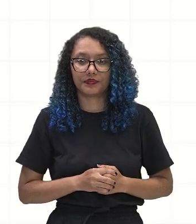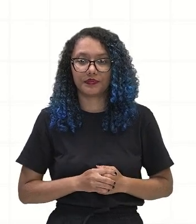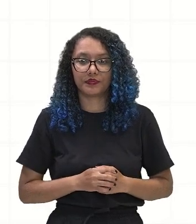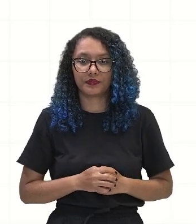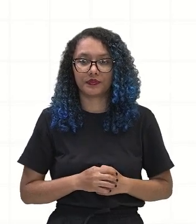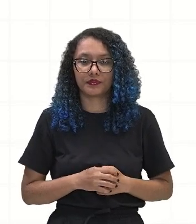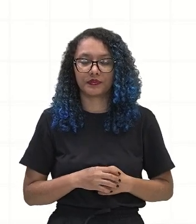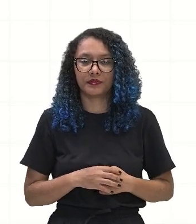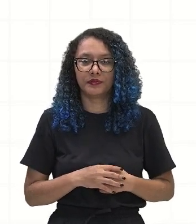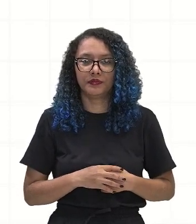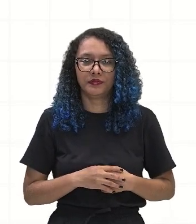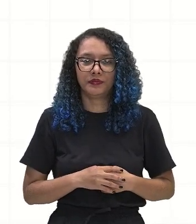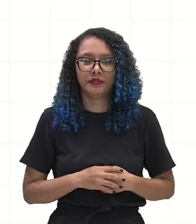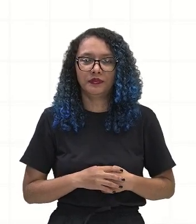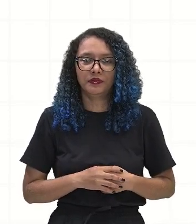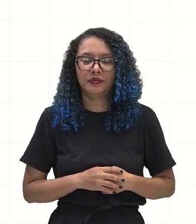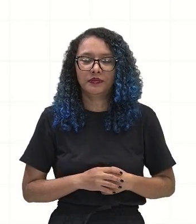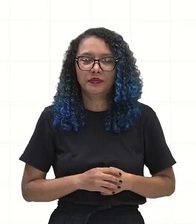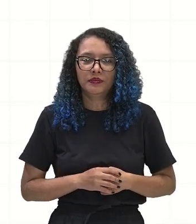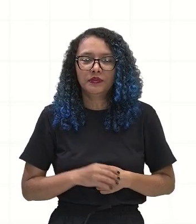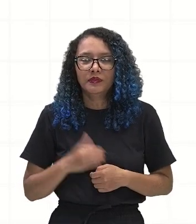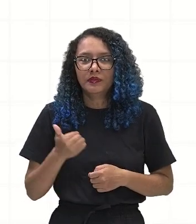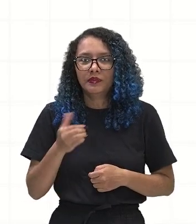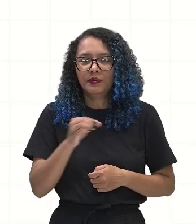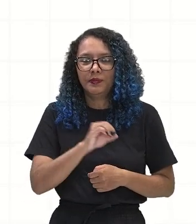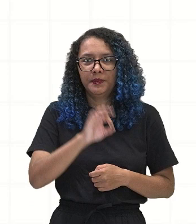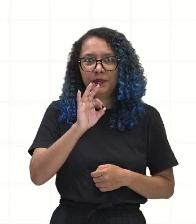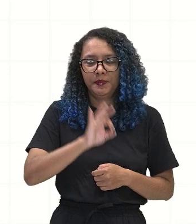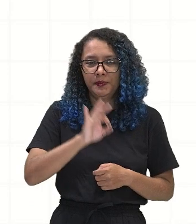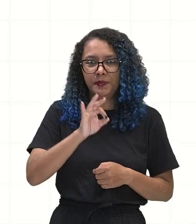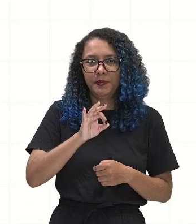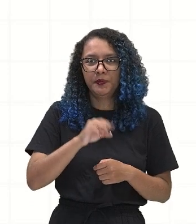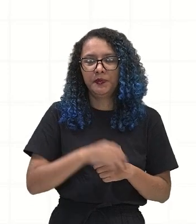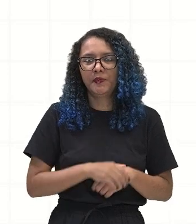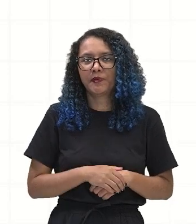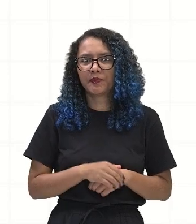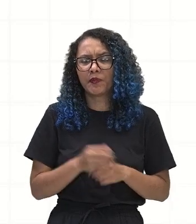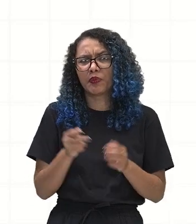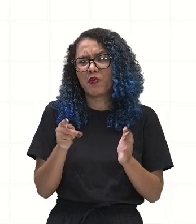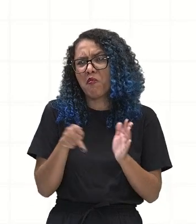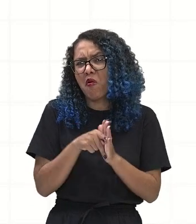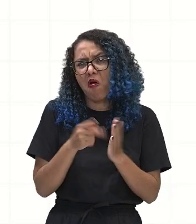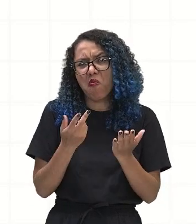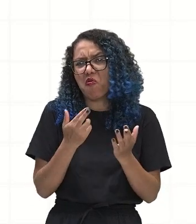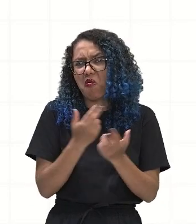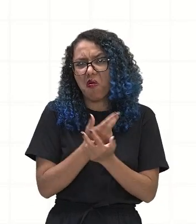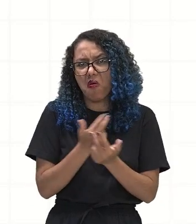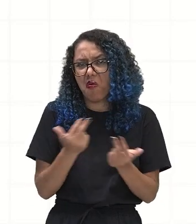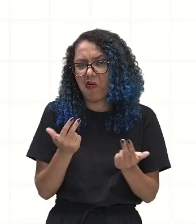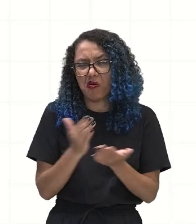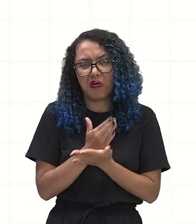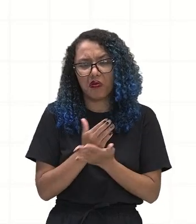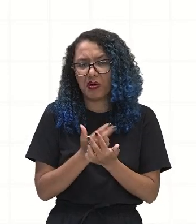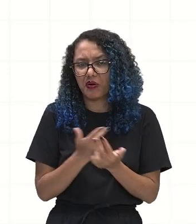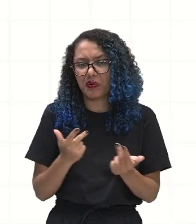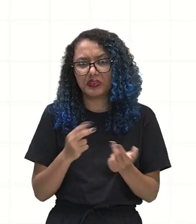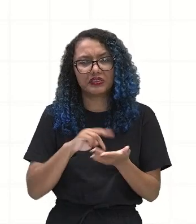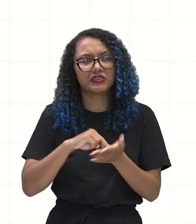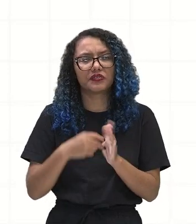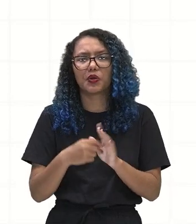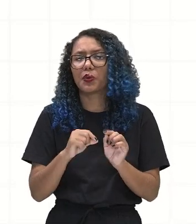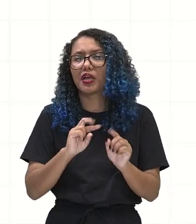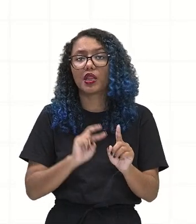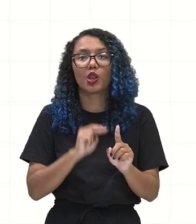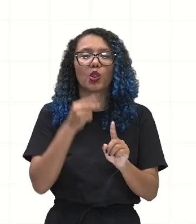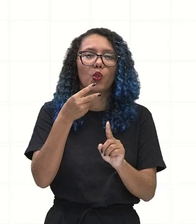Tá? Então, 200% de algo, né, é o dobro, né? Você dobrou, um aumento